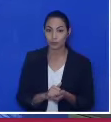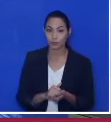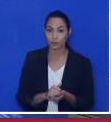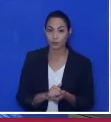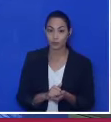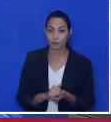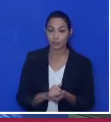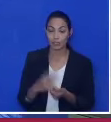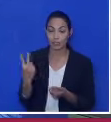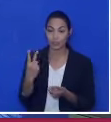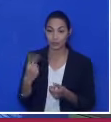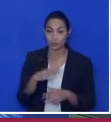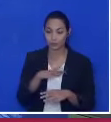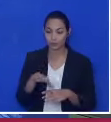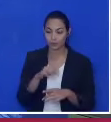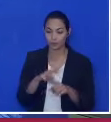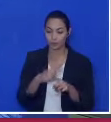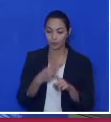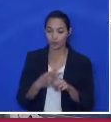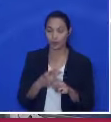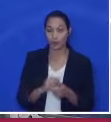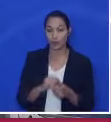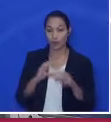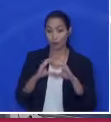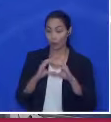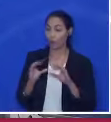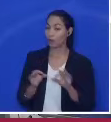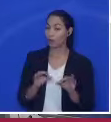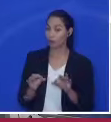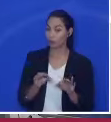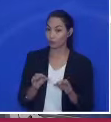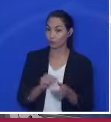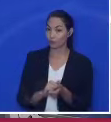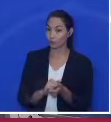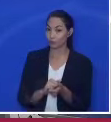uma chance de ganhar na dupla Sena. Bolas posicionadas.